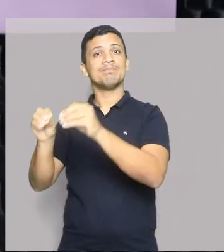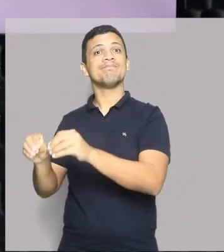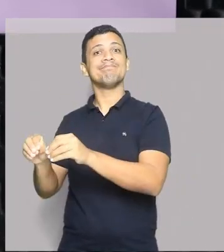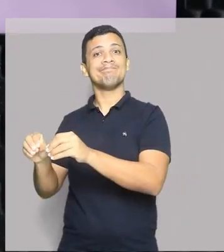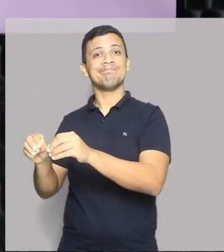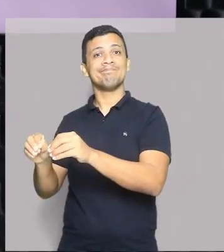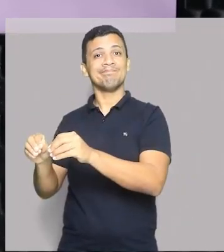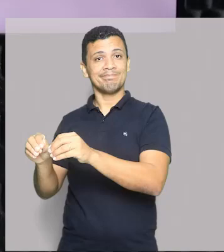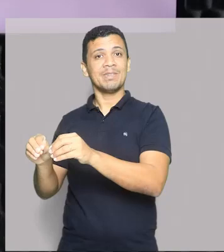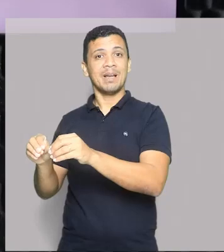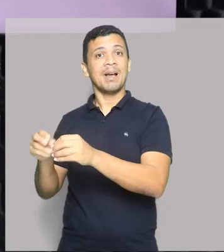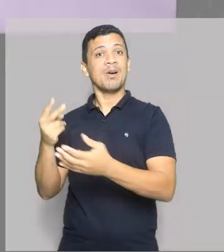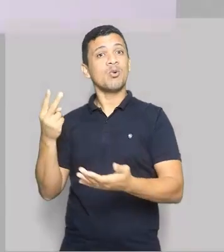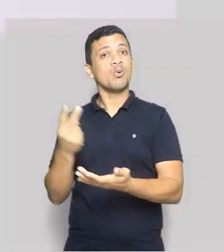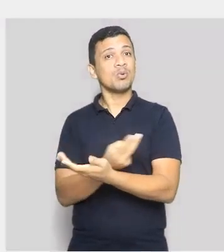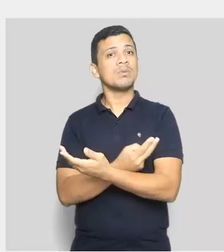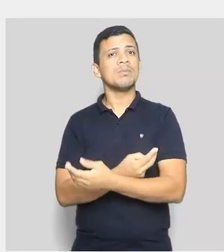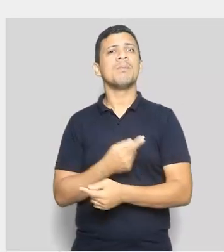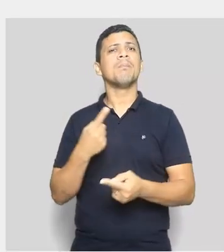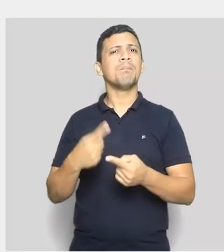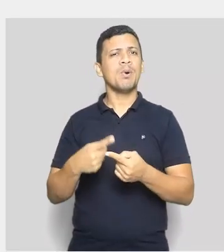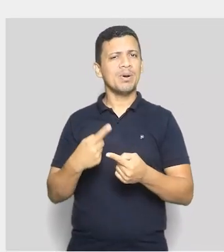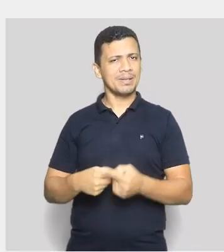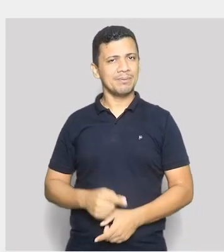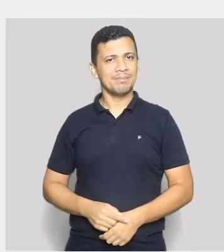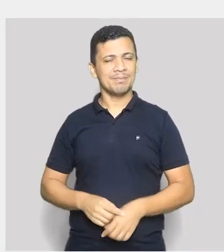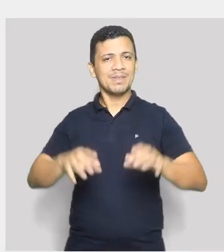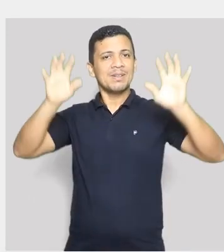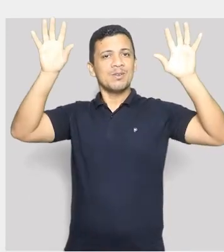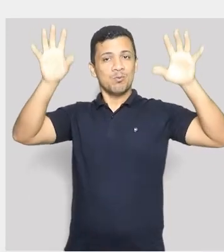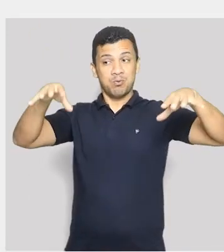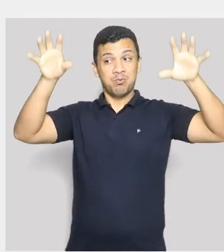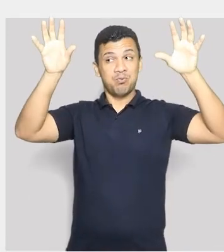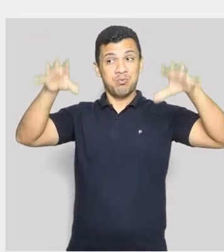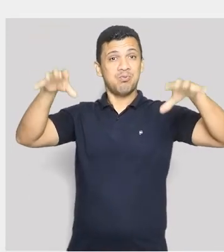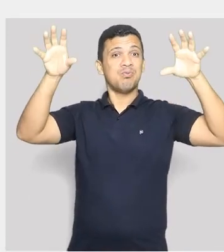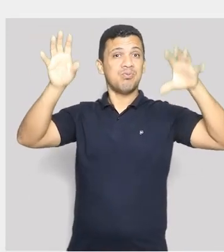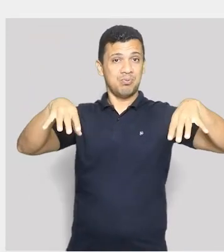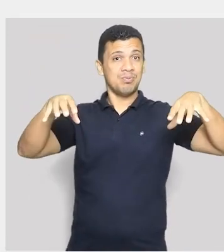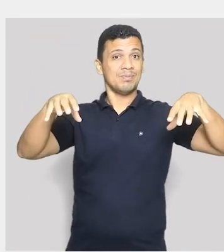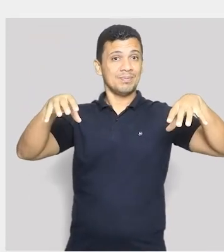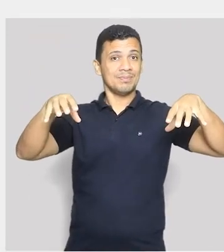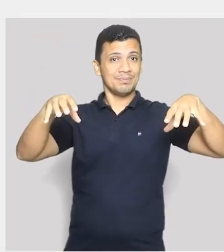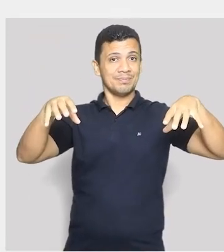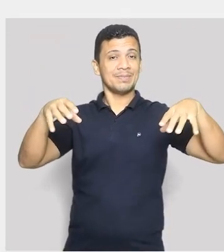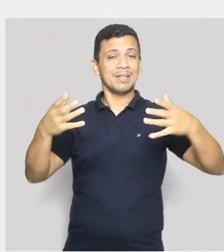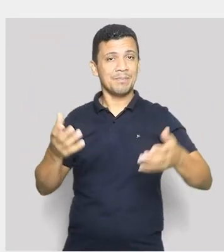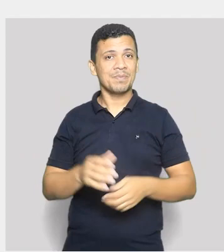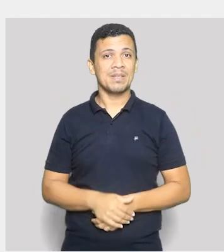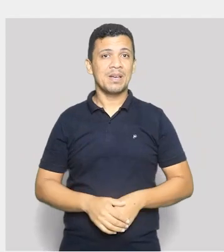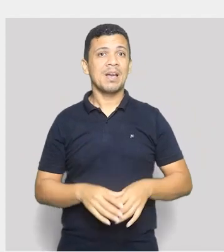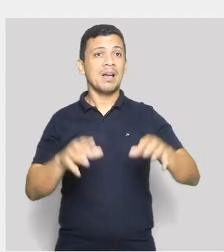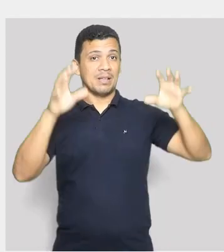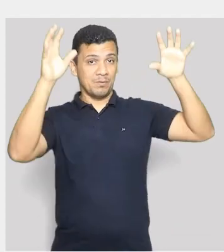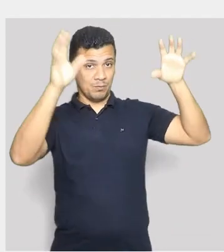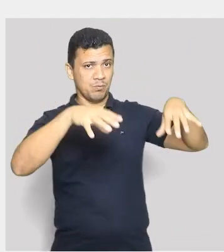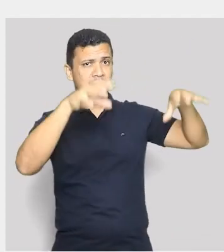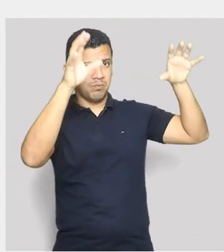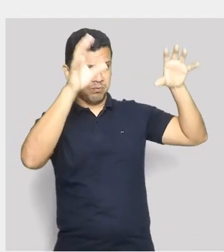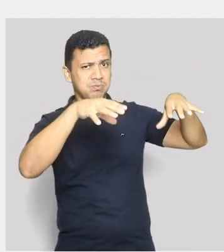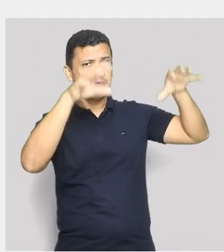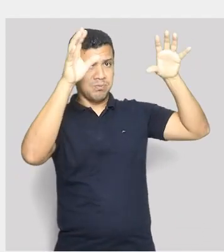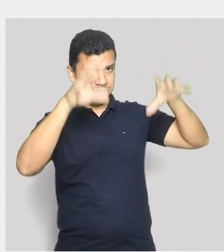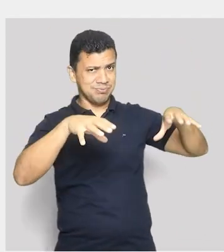Qual foi a causa disso? Porque estava chovendo forte. Estava chovendo forte, qual foi a consequência disso? A partida